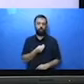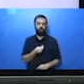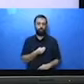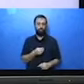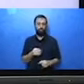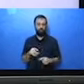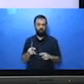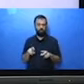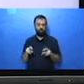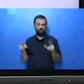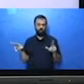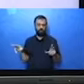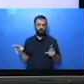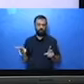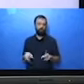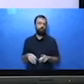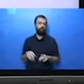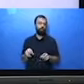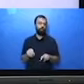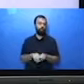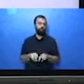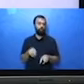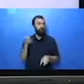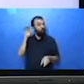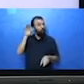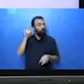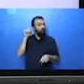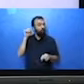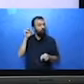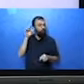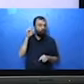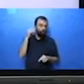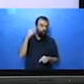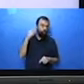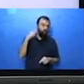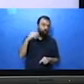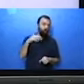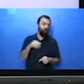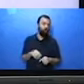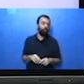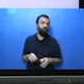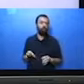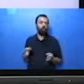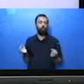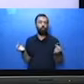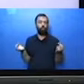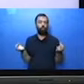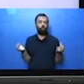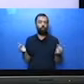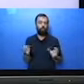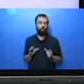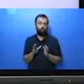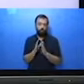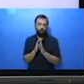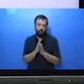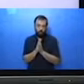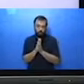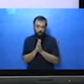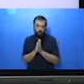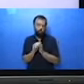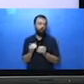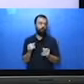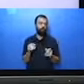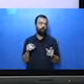pararam. E ouviram mais fundo. Alguém meditou, alguém rezava,